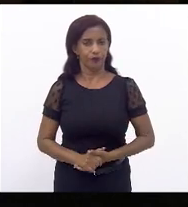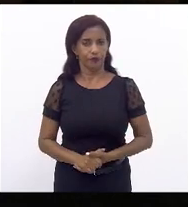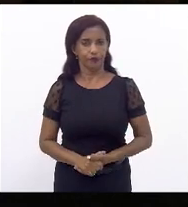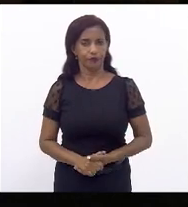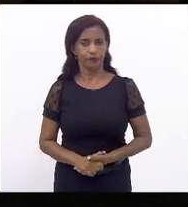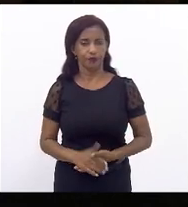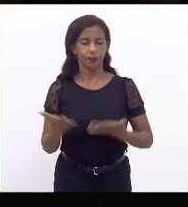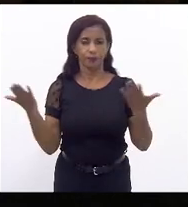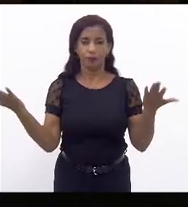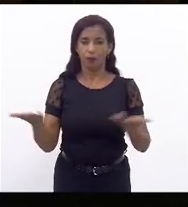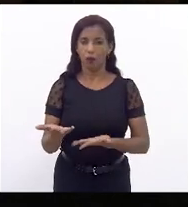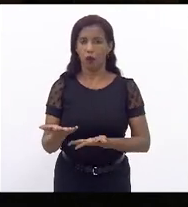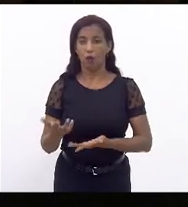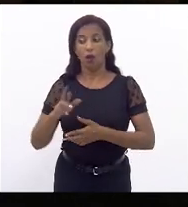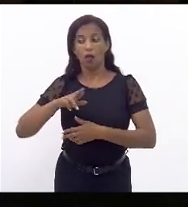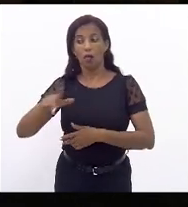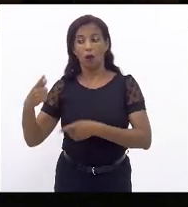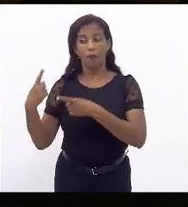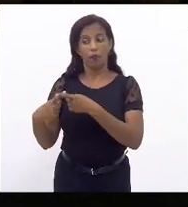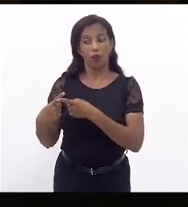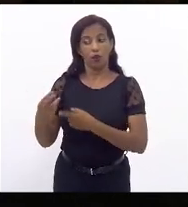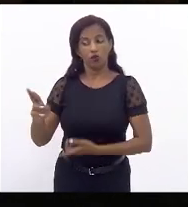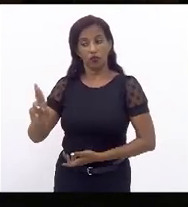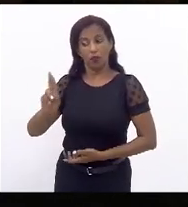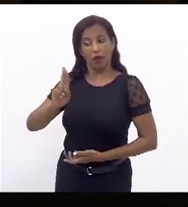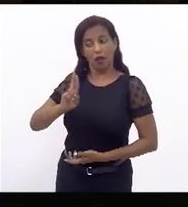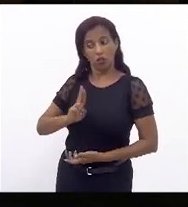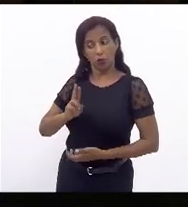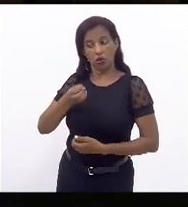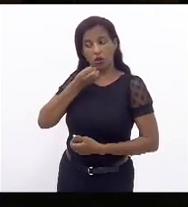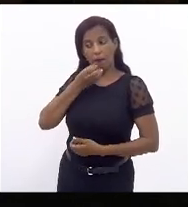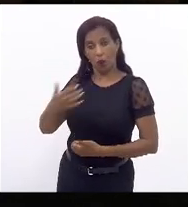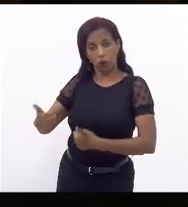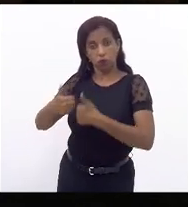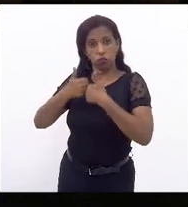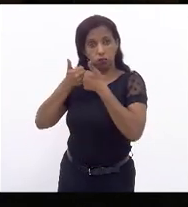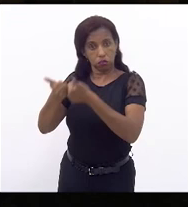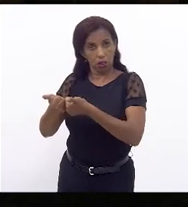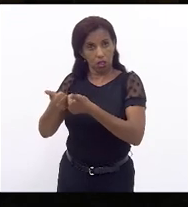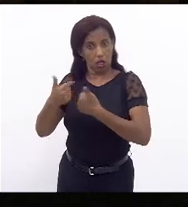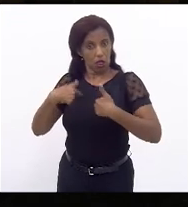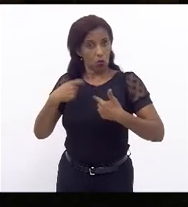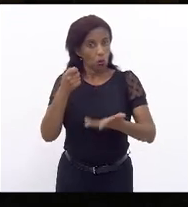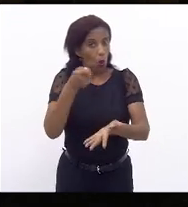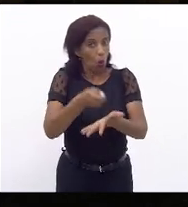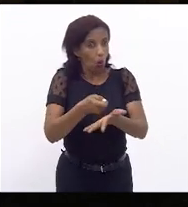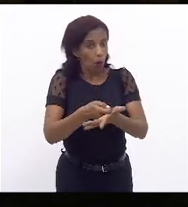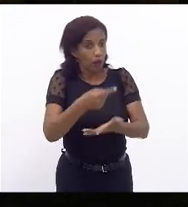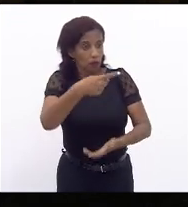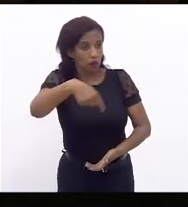Agora, não é porque eu tive um resultado favorável que eu estou obrigando